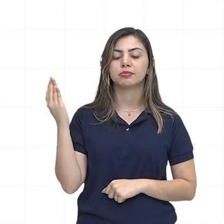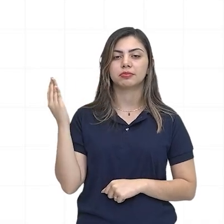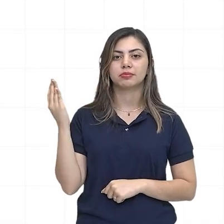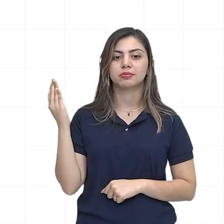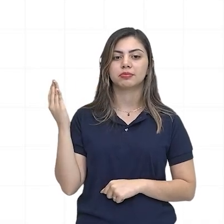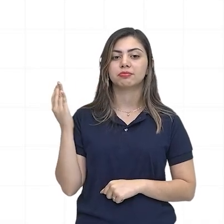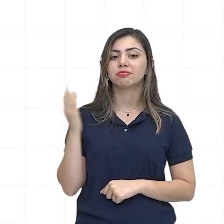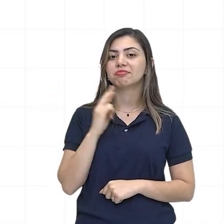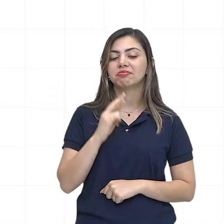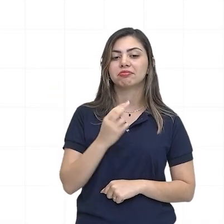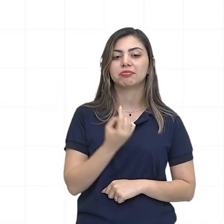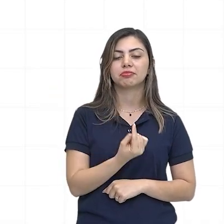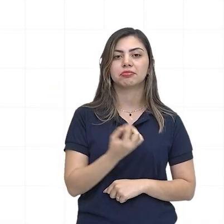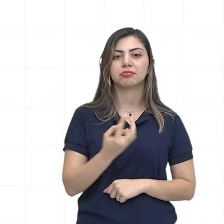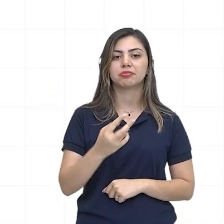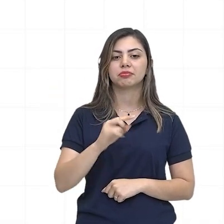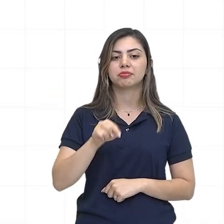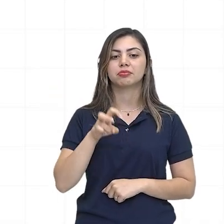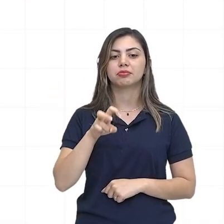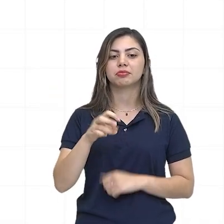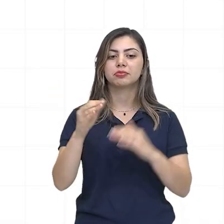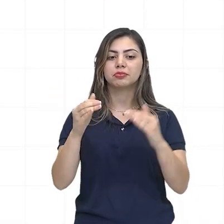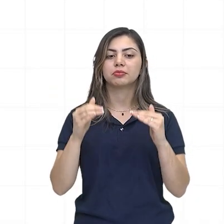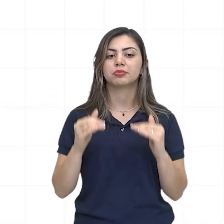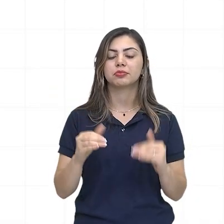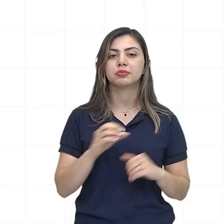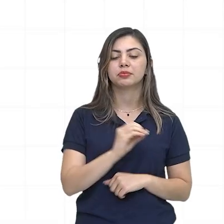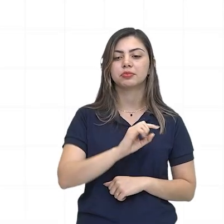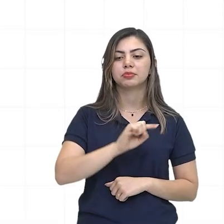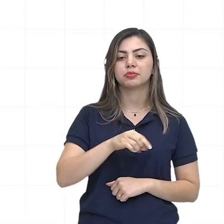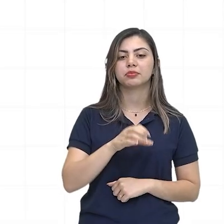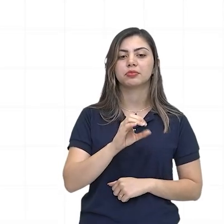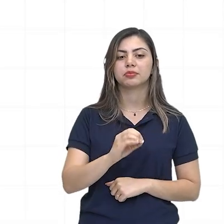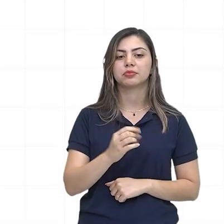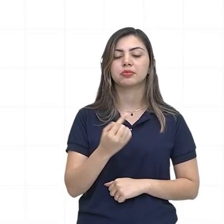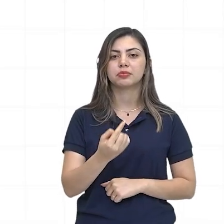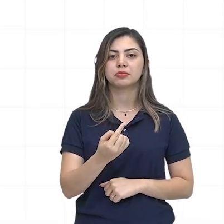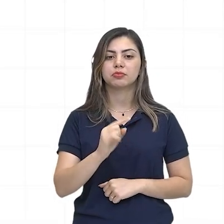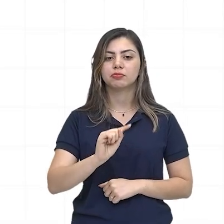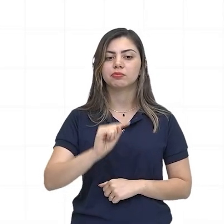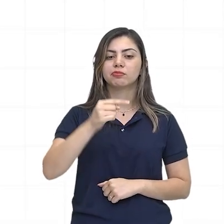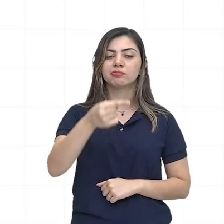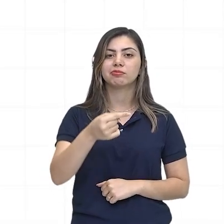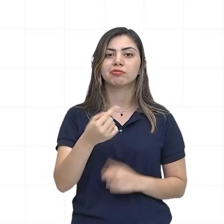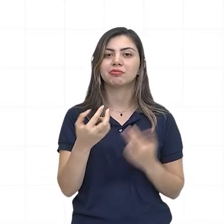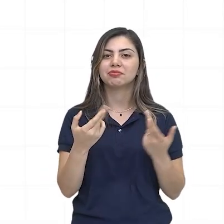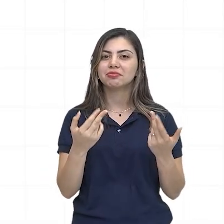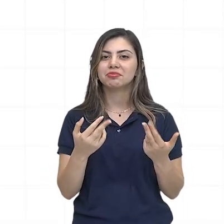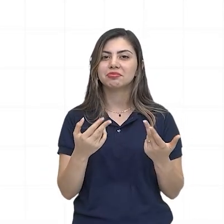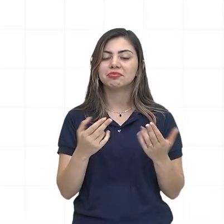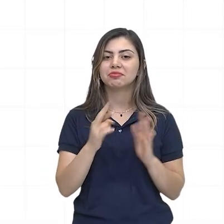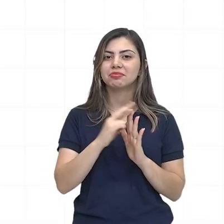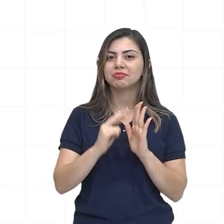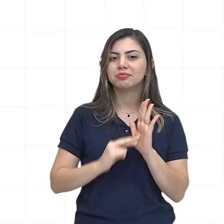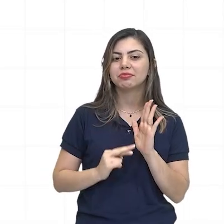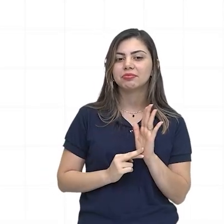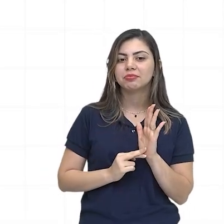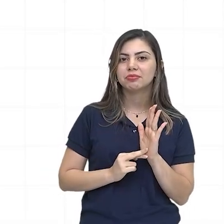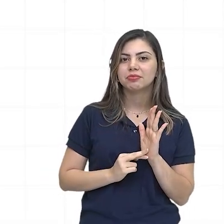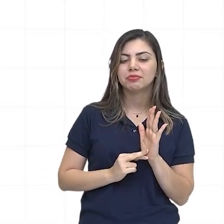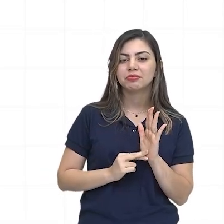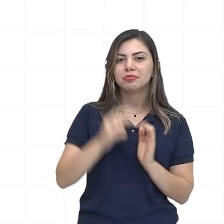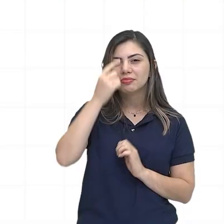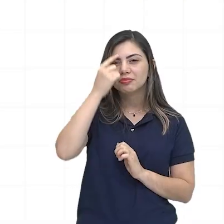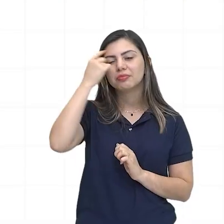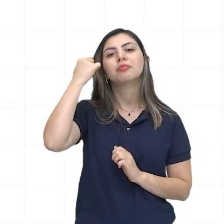12,5. Letra D, 0,01 elevado a 1. Mesma propriedade. Qualquer valor elevado